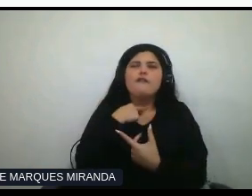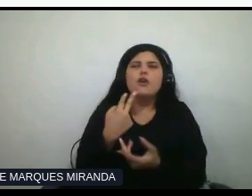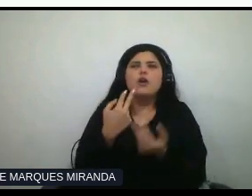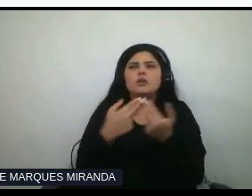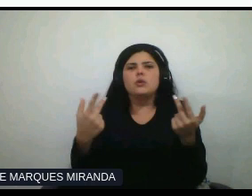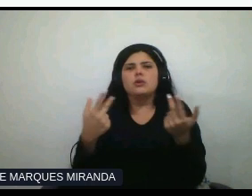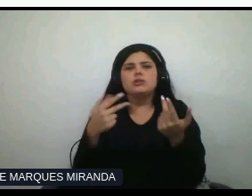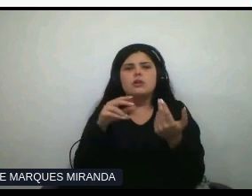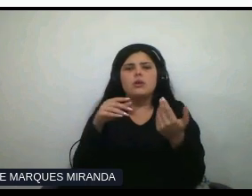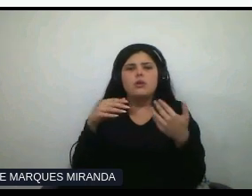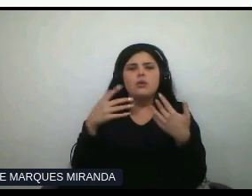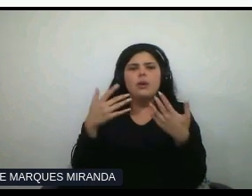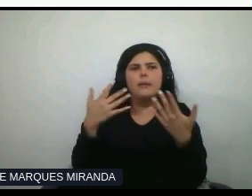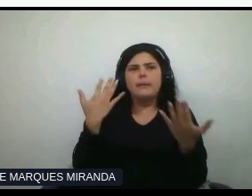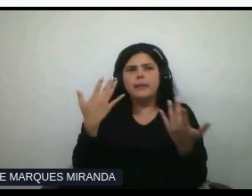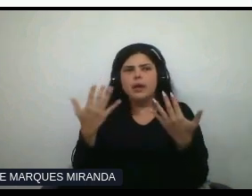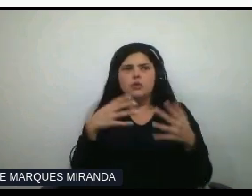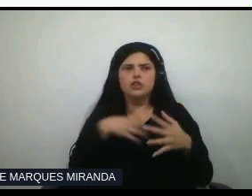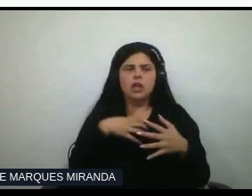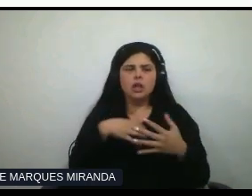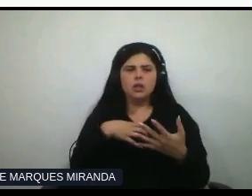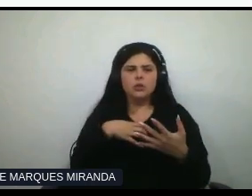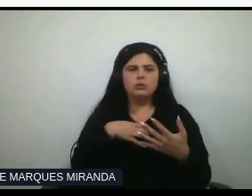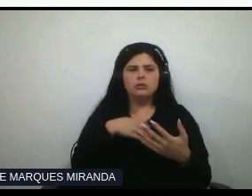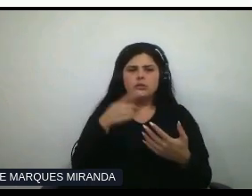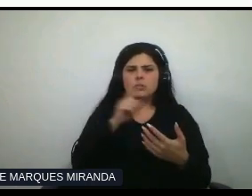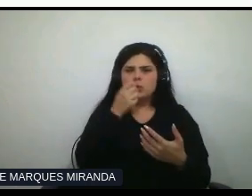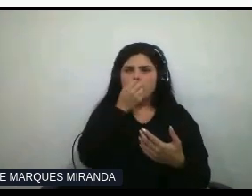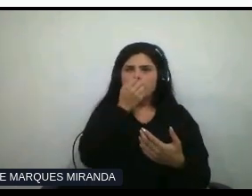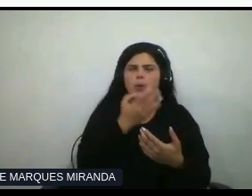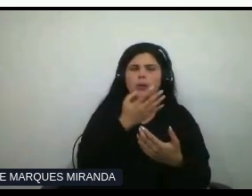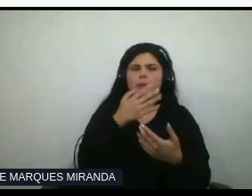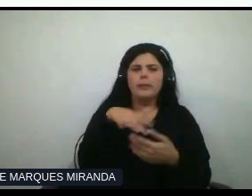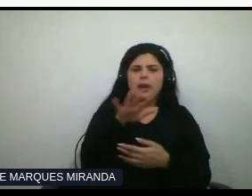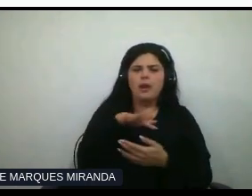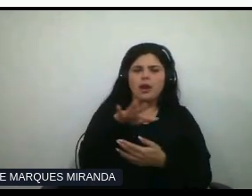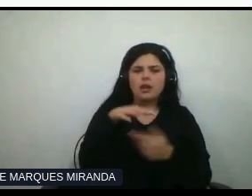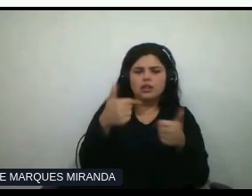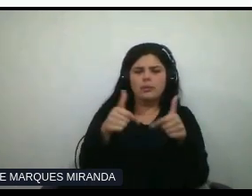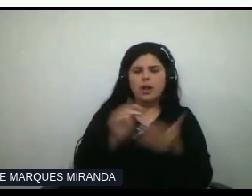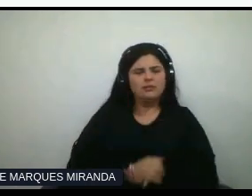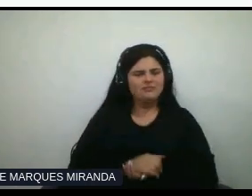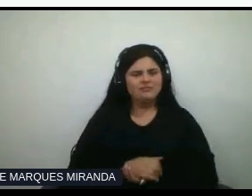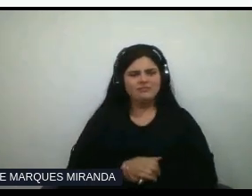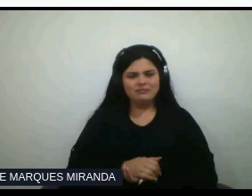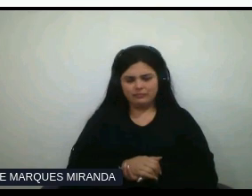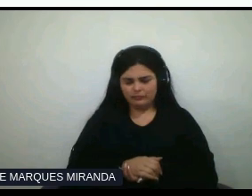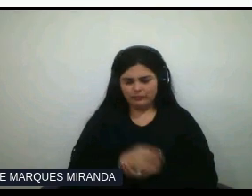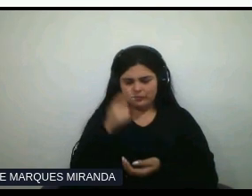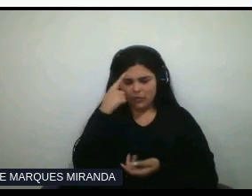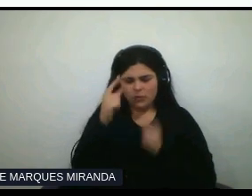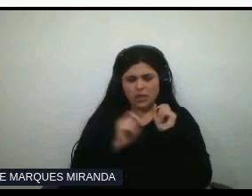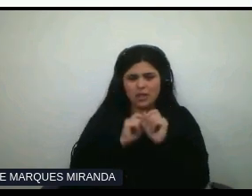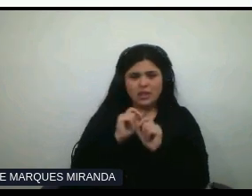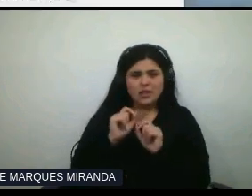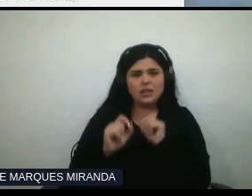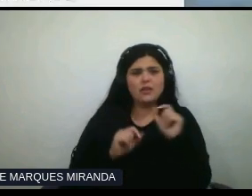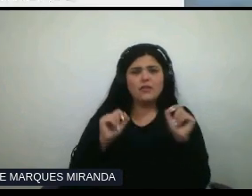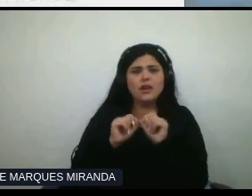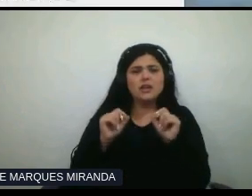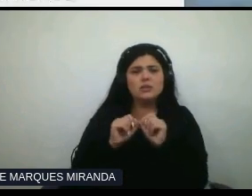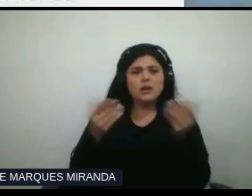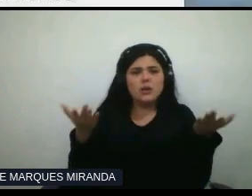mexo a mão assim, mexo assado, que não seria bem bom para essa posição. E aí eu falo, poxa, mas o que eu vou fazer